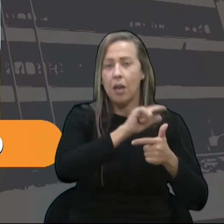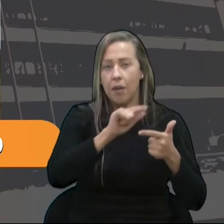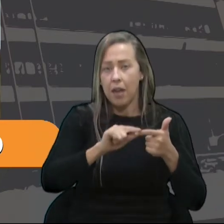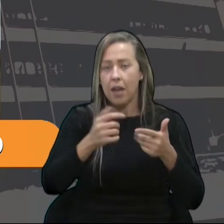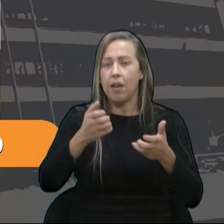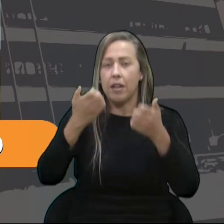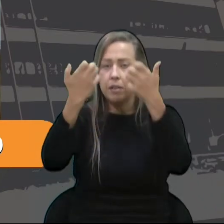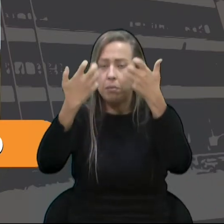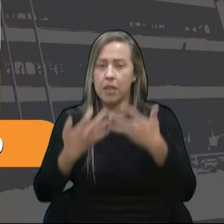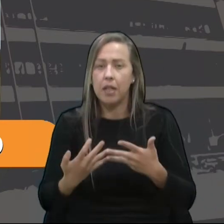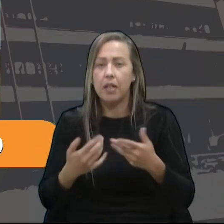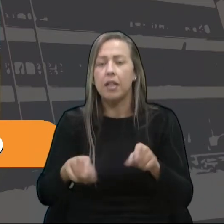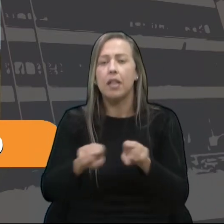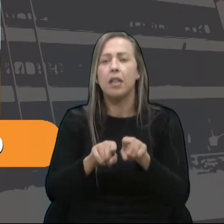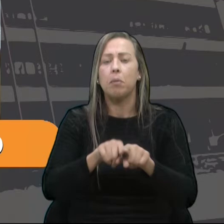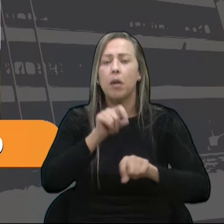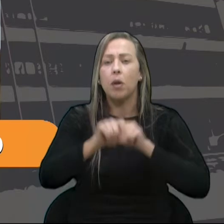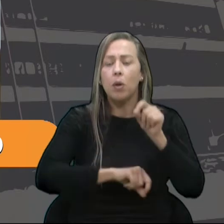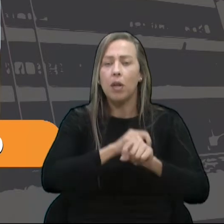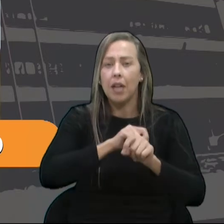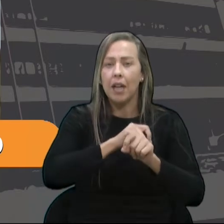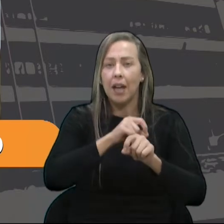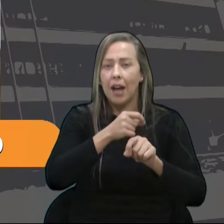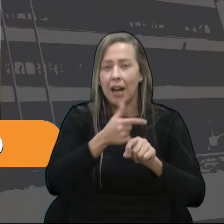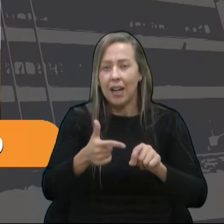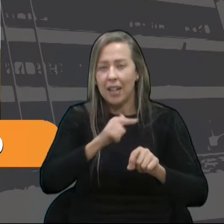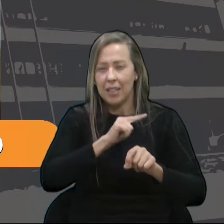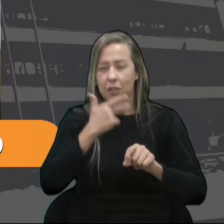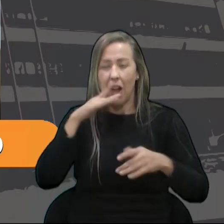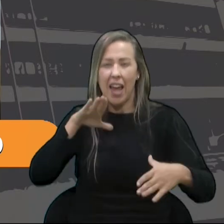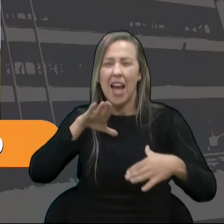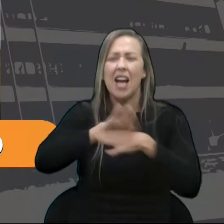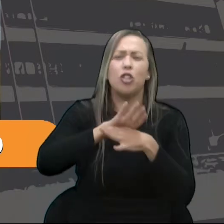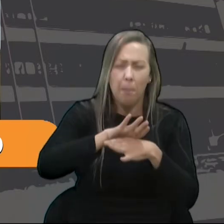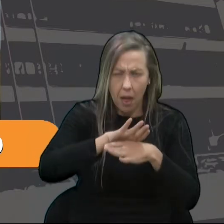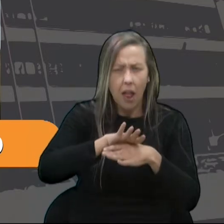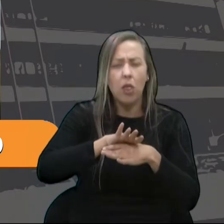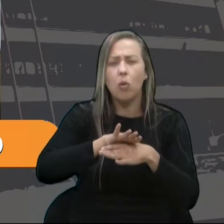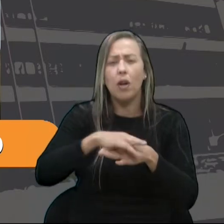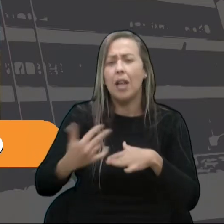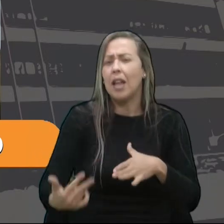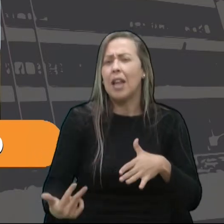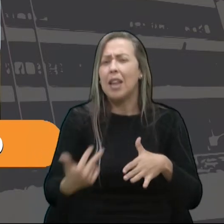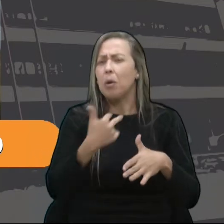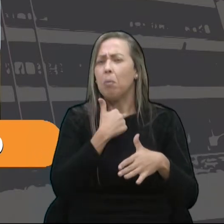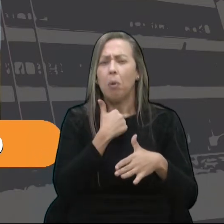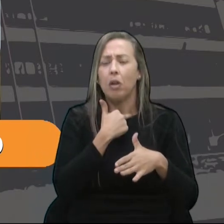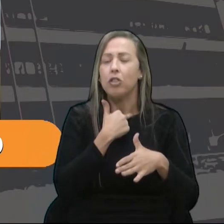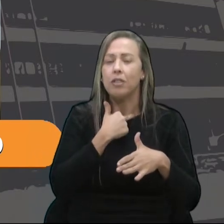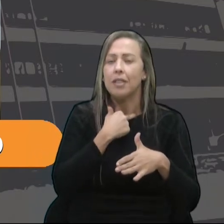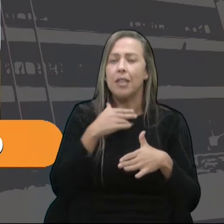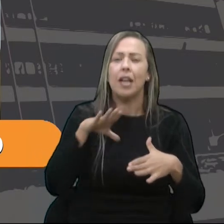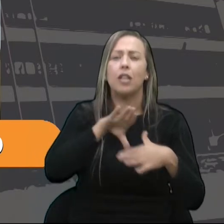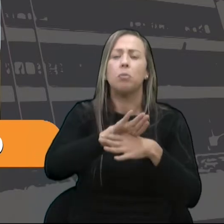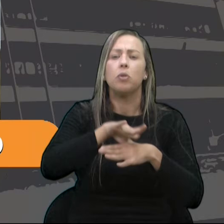de colocar. E voltando àquele ponto do engajamento, acho que tem algumas questões que a gente não pode mais considerar engajamento, né? Que seriam as questões